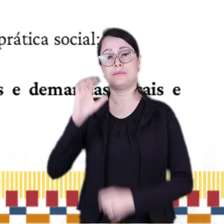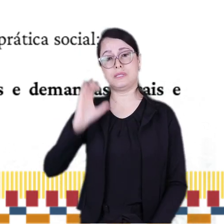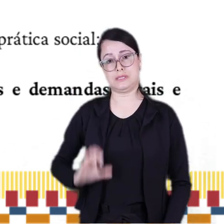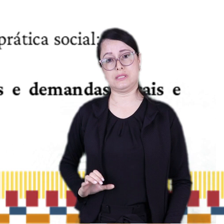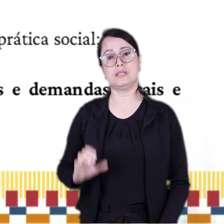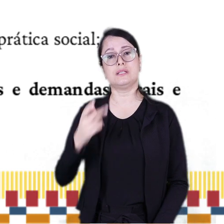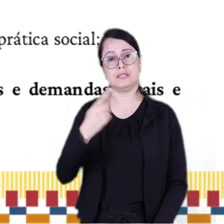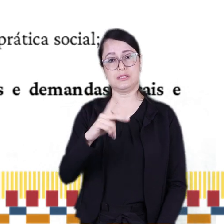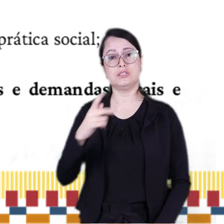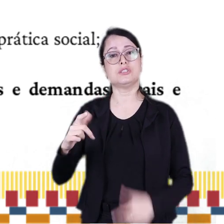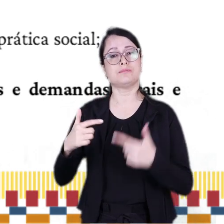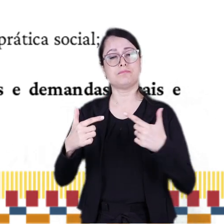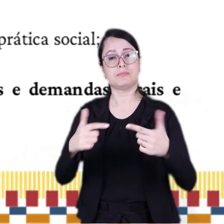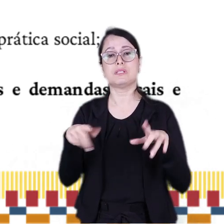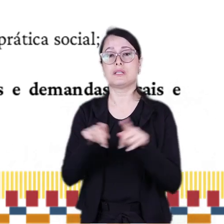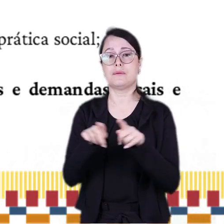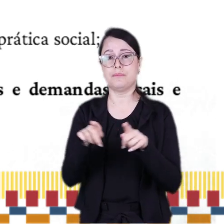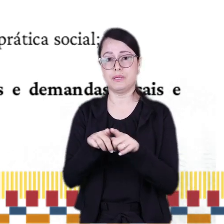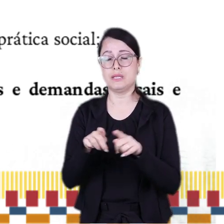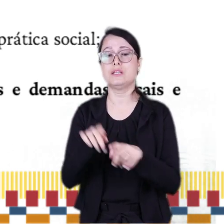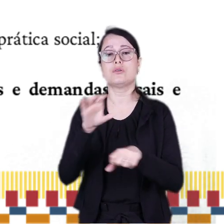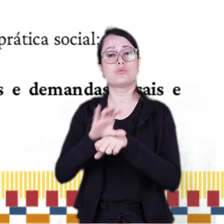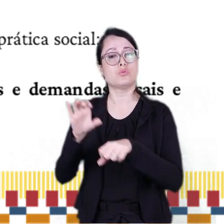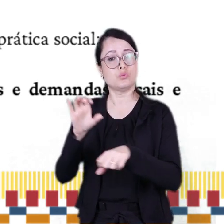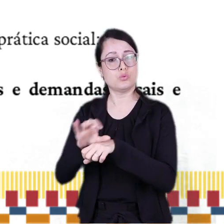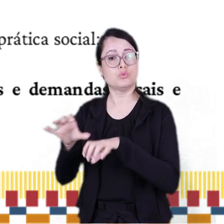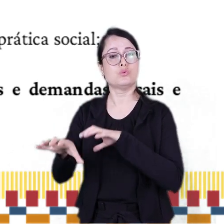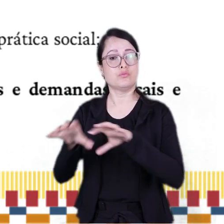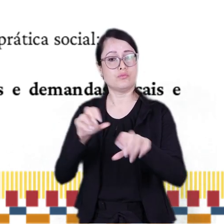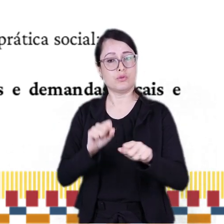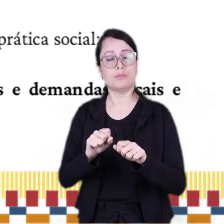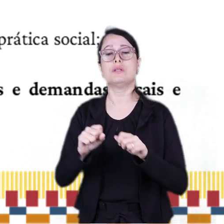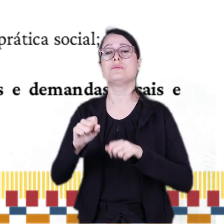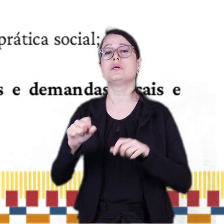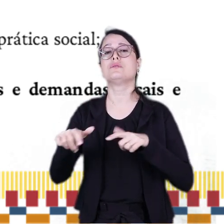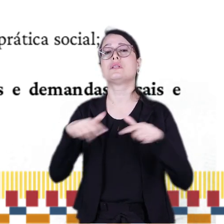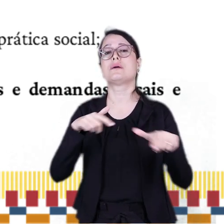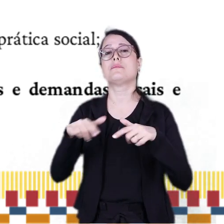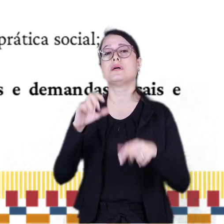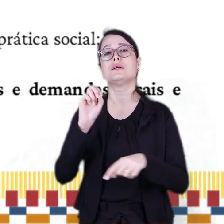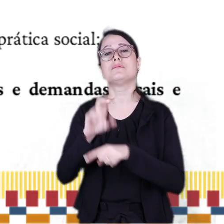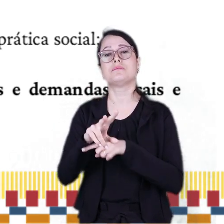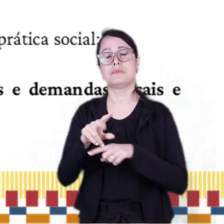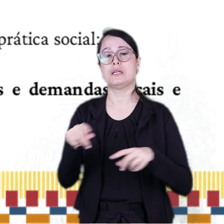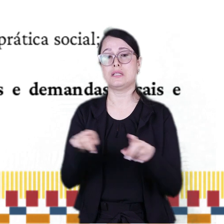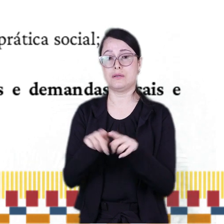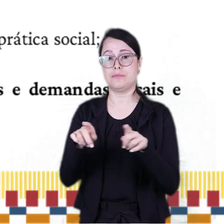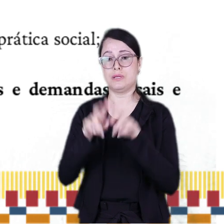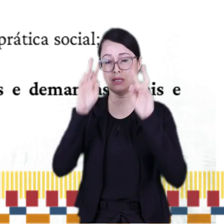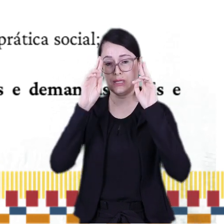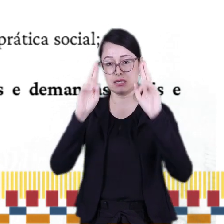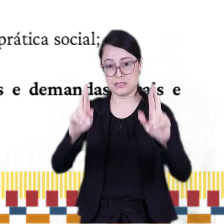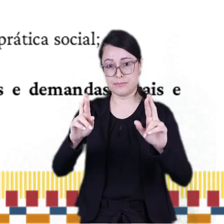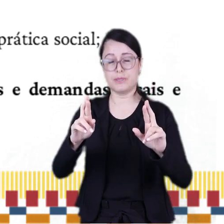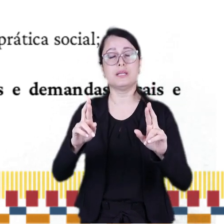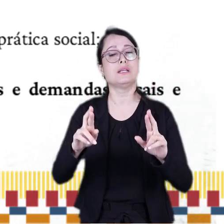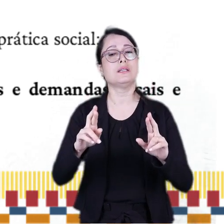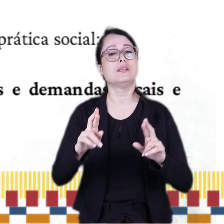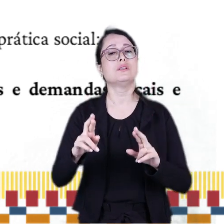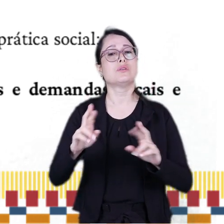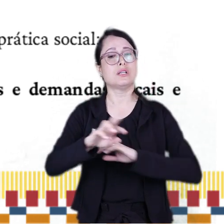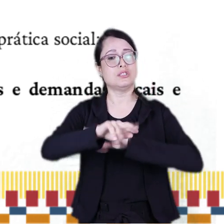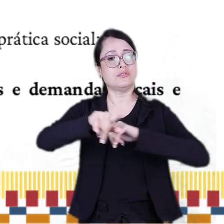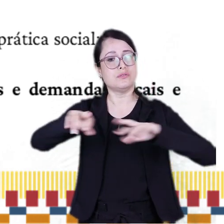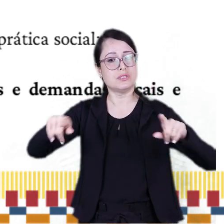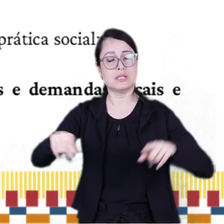da pessoa quando nós falamos que estamos preparando o estudante para o exercício da cidadania mas também a qualificação para